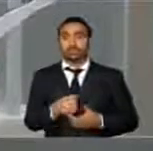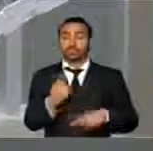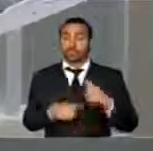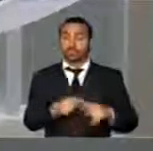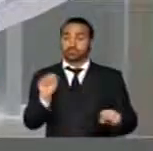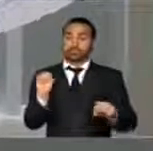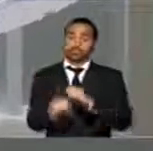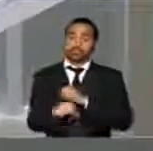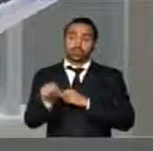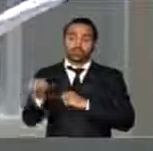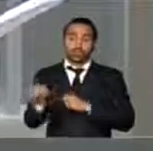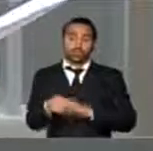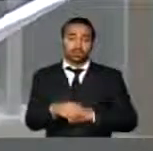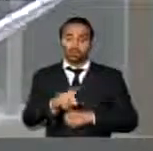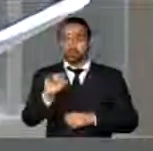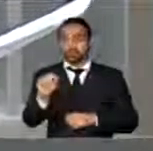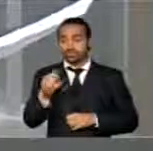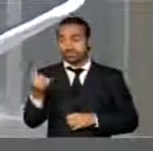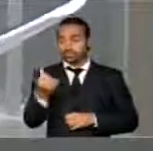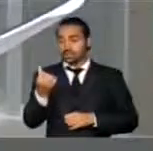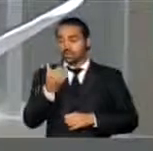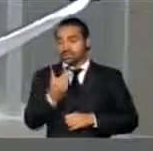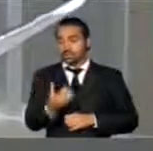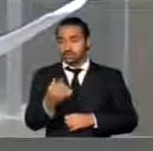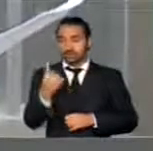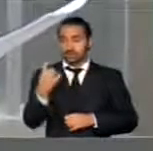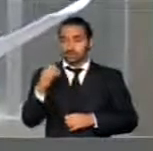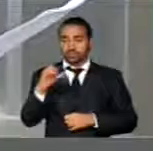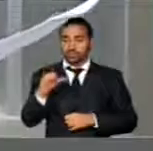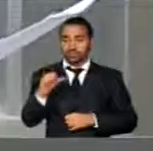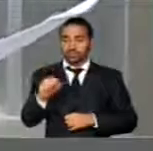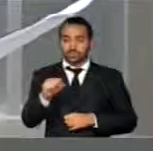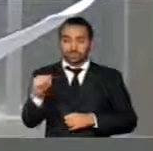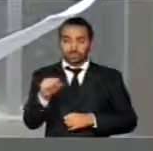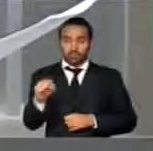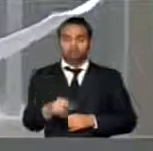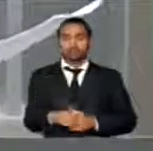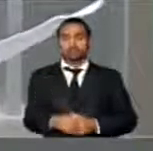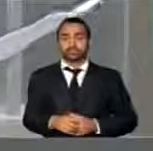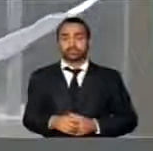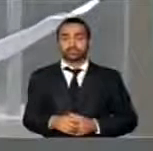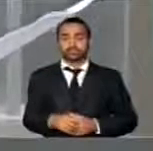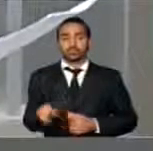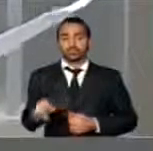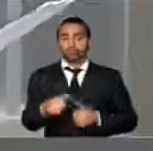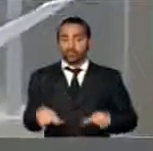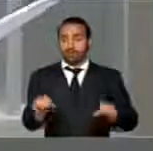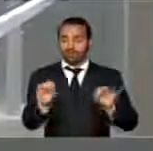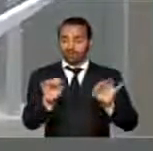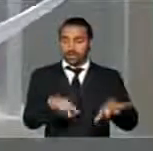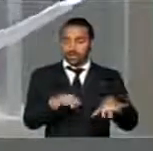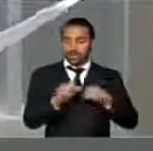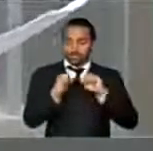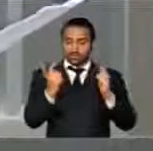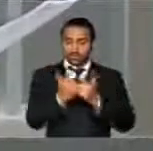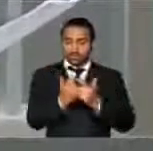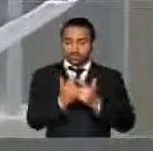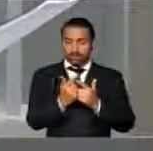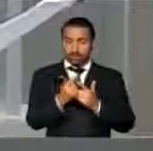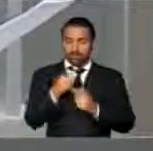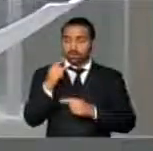assassinado em pleno dia 6 de dezembro de 1988, saindo da Assembleia, onde inclusive dizia que